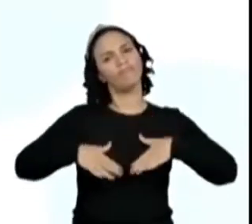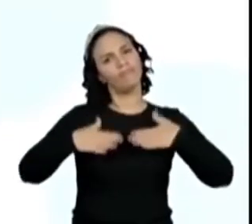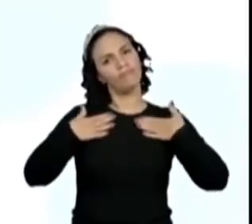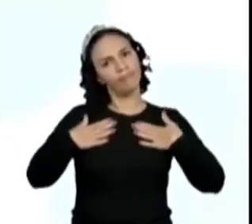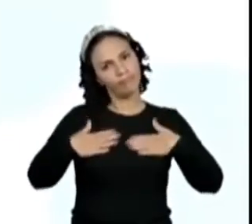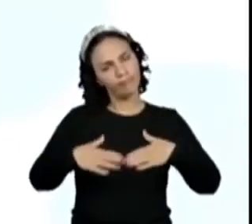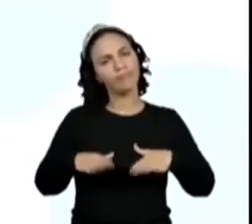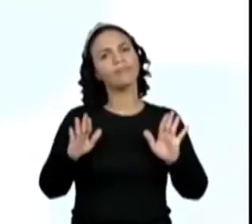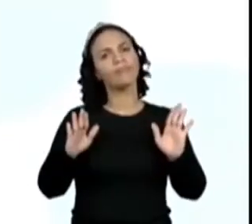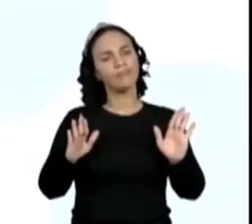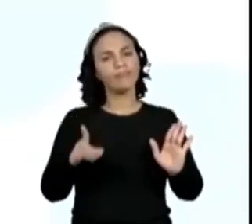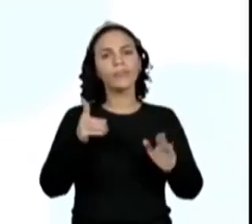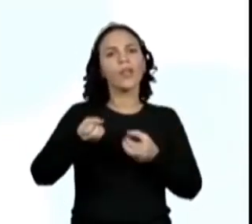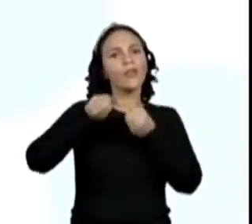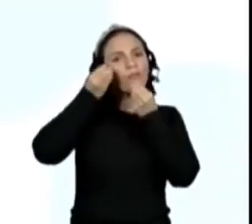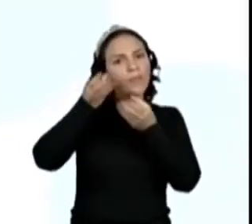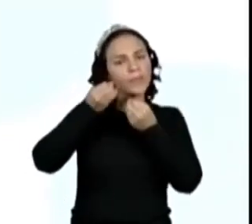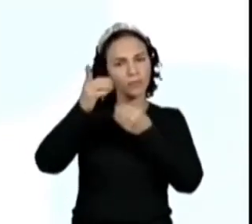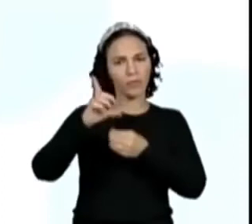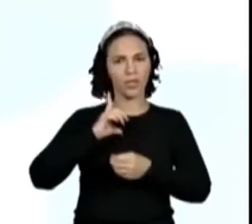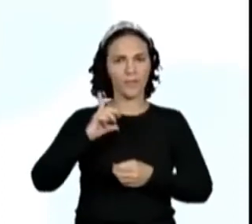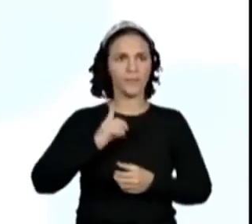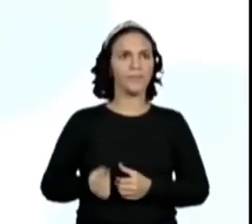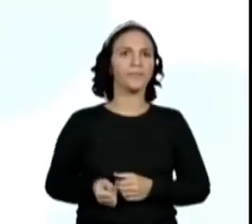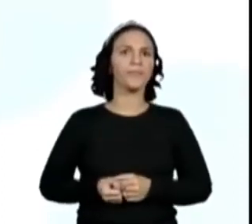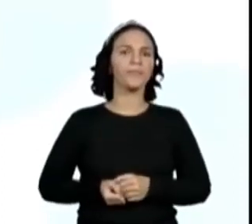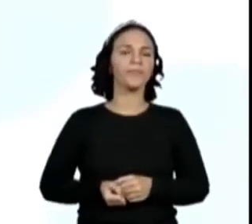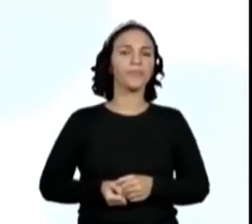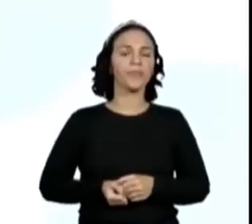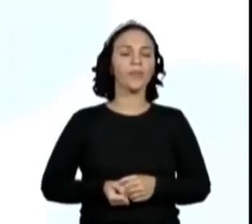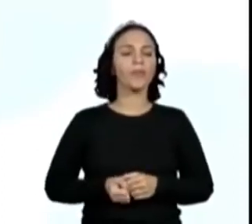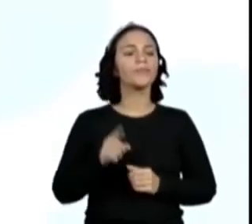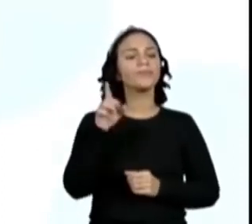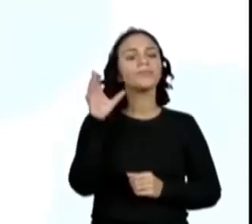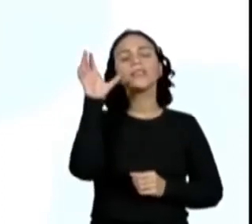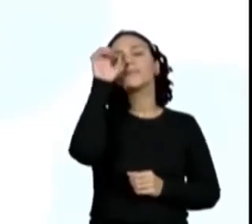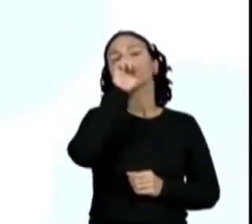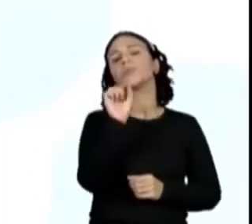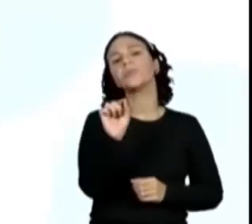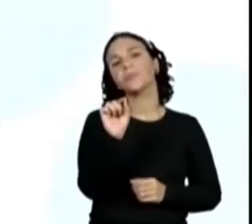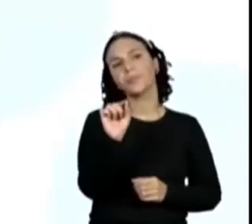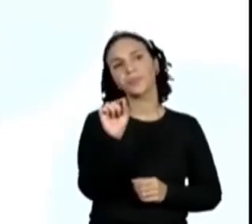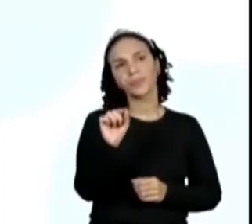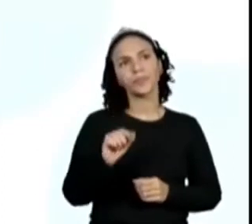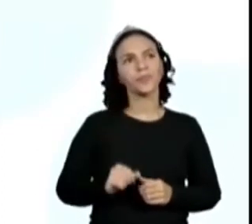que as informações vão estar para vocês. E o que vamos aprender?